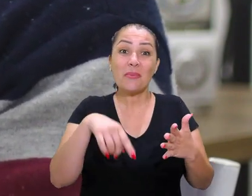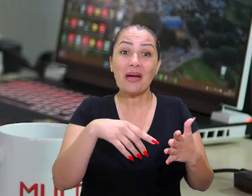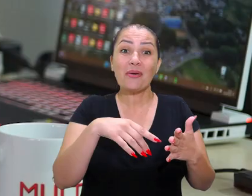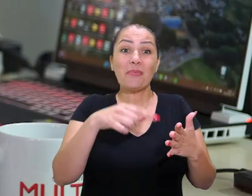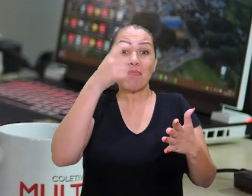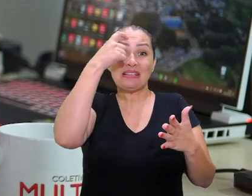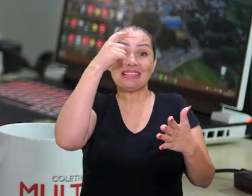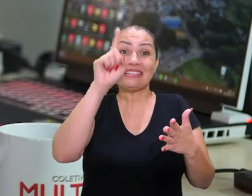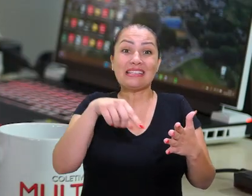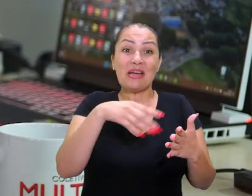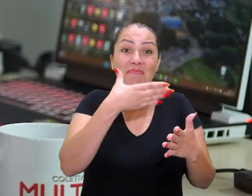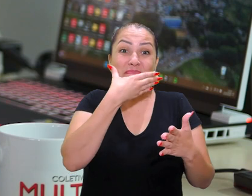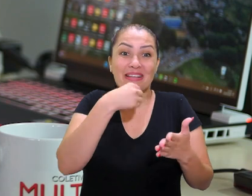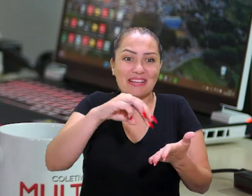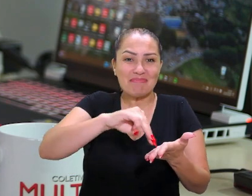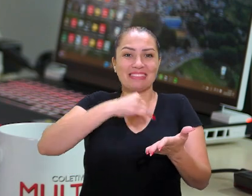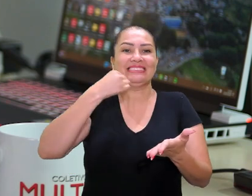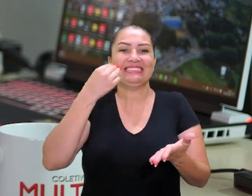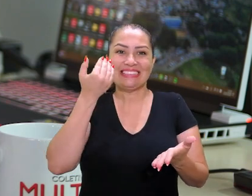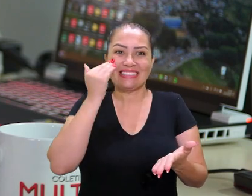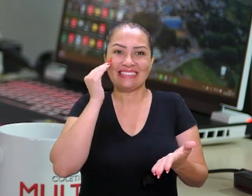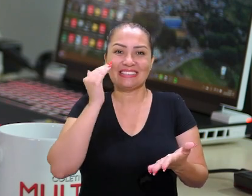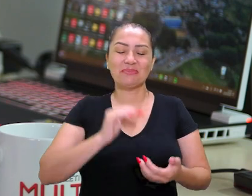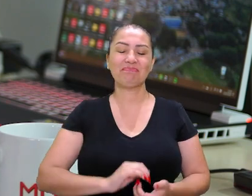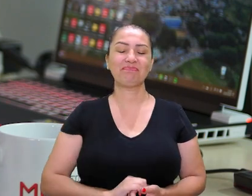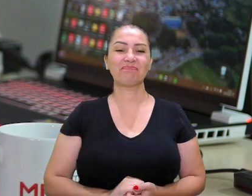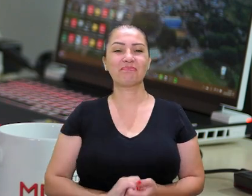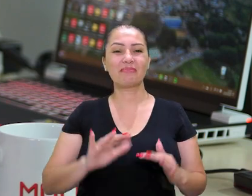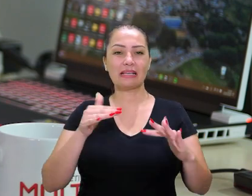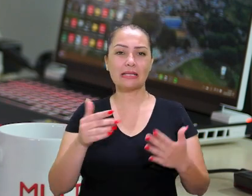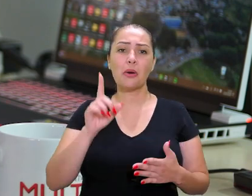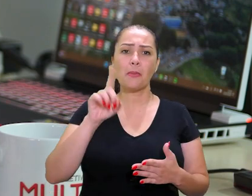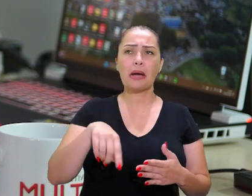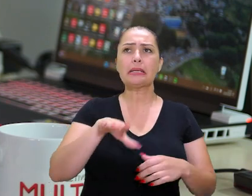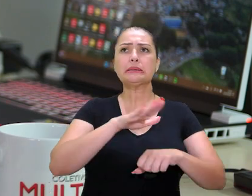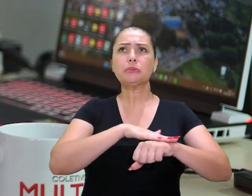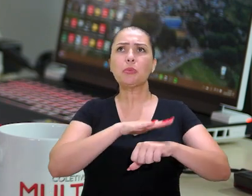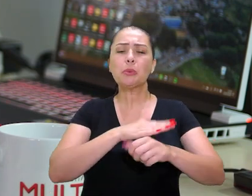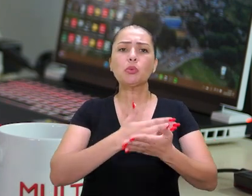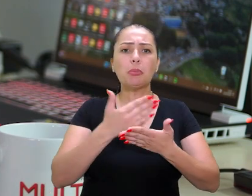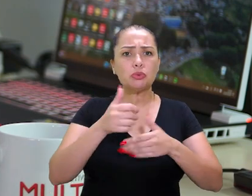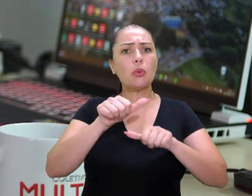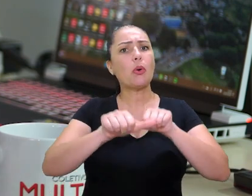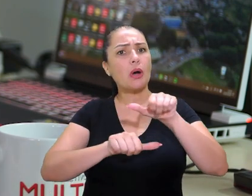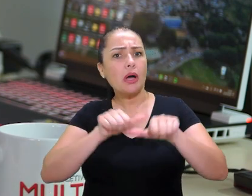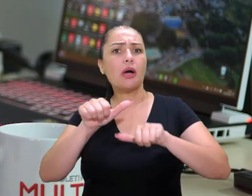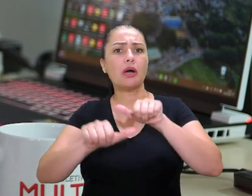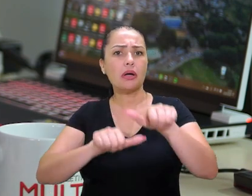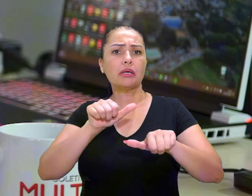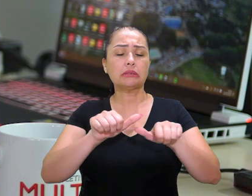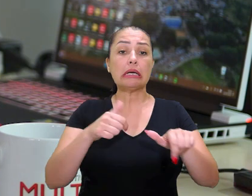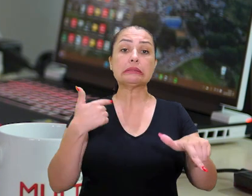mensagem. E foi, acho que mais ou menos nesse período aí, Alisson, que a gente começou essa transformação, né? A gente trabalhava o